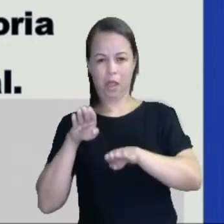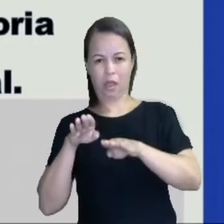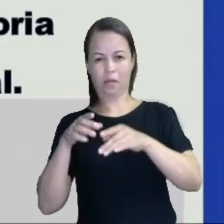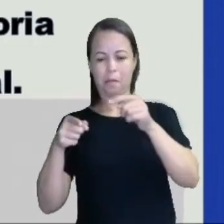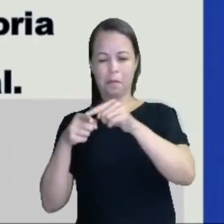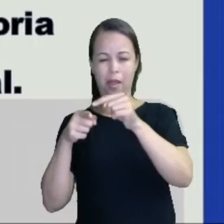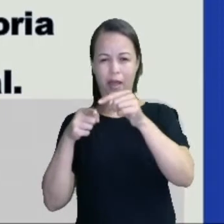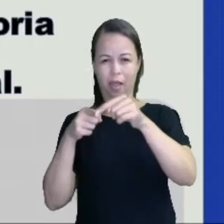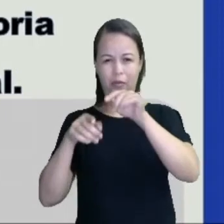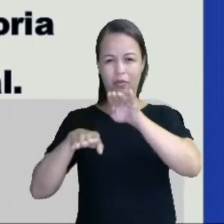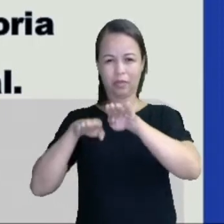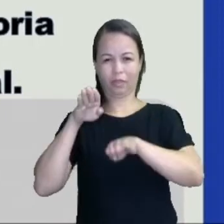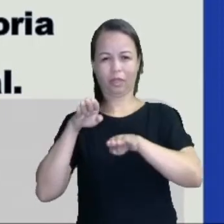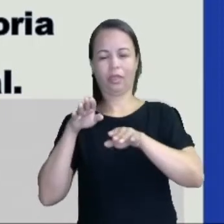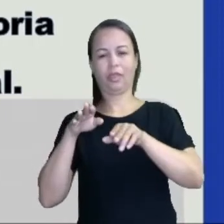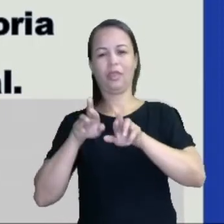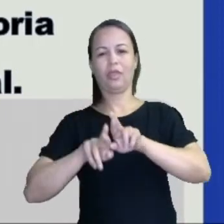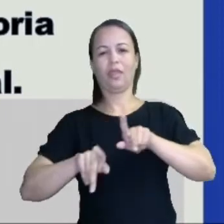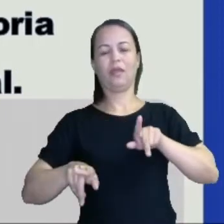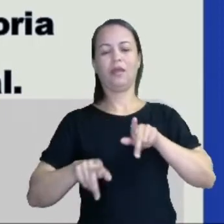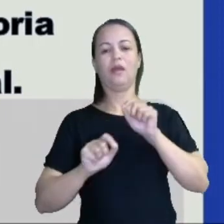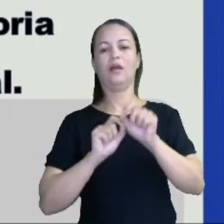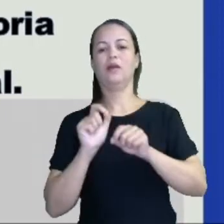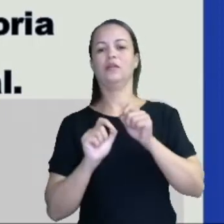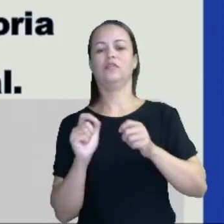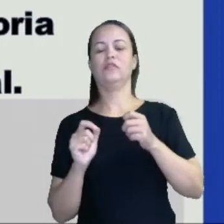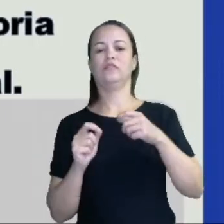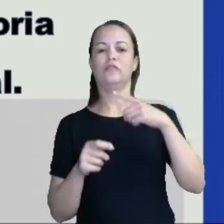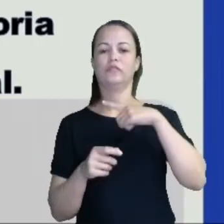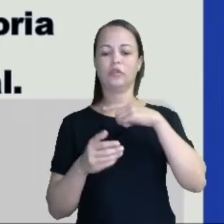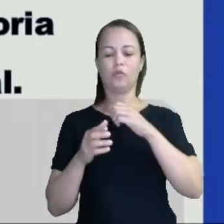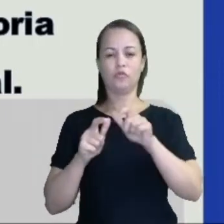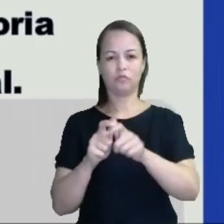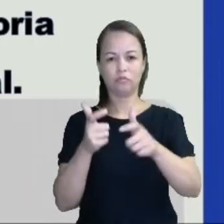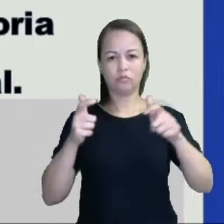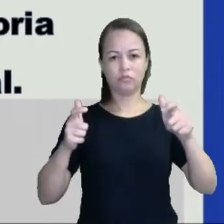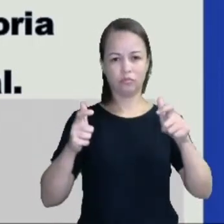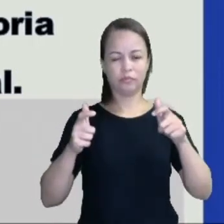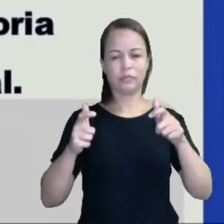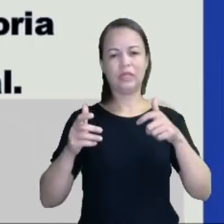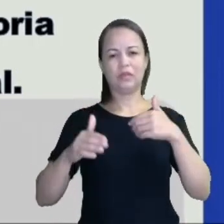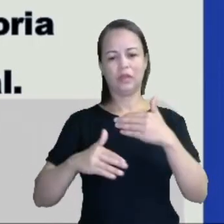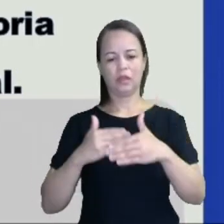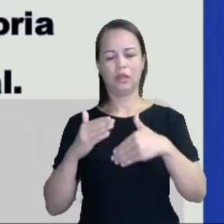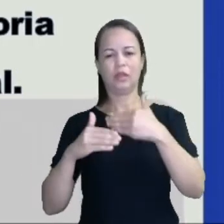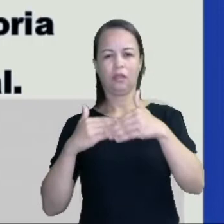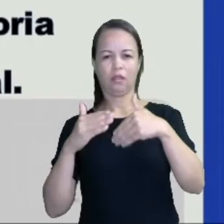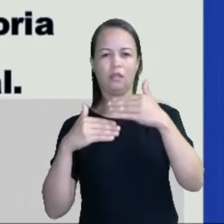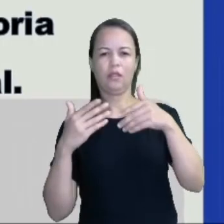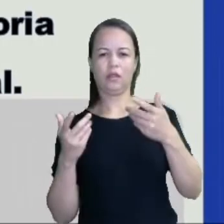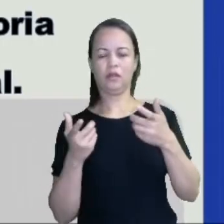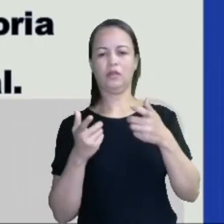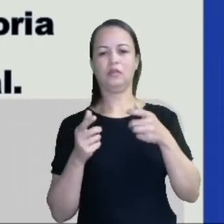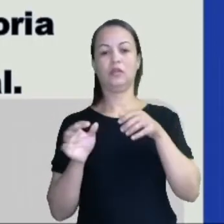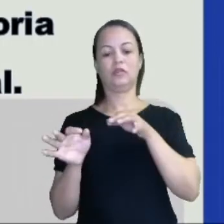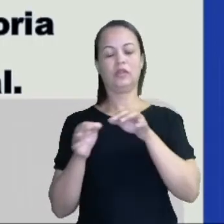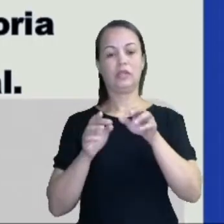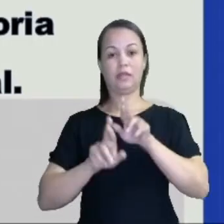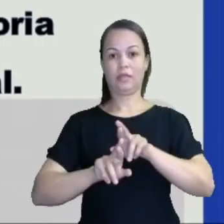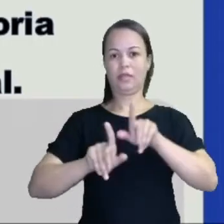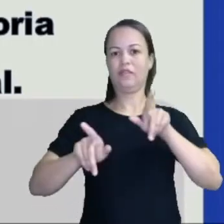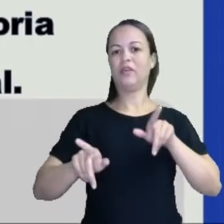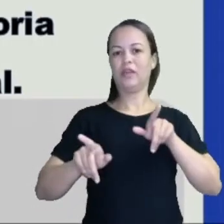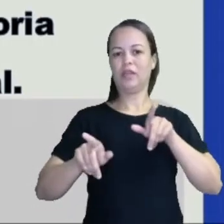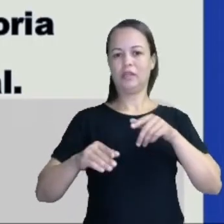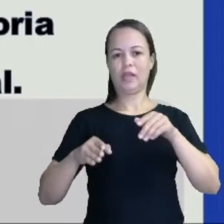cidade for crescendo, ela vai tendo as ramificações dela. E isso fazendo com que haja uma certa